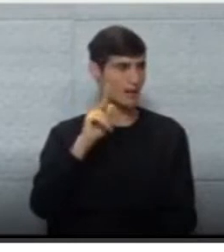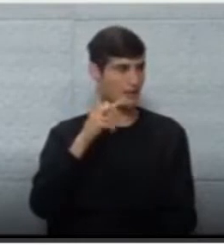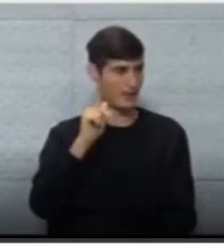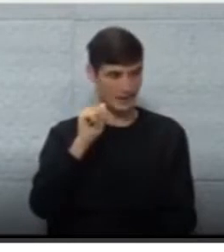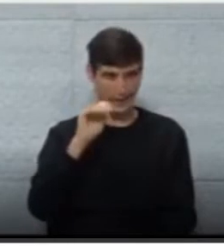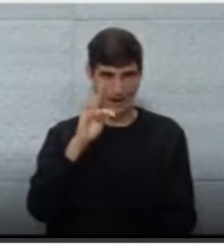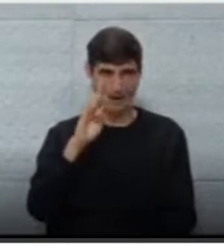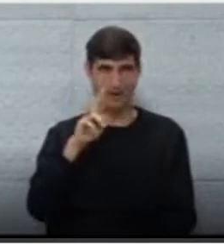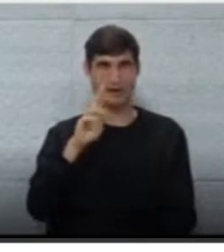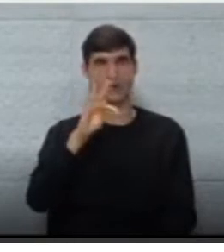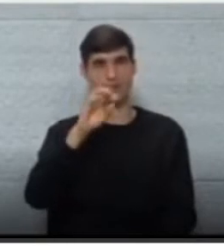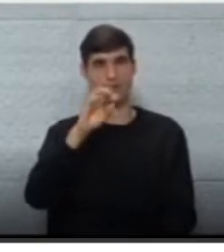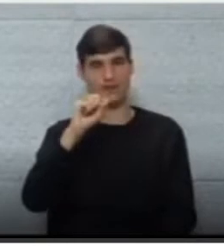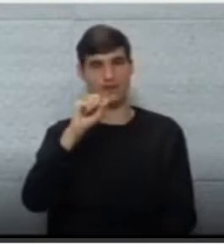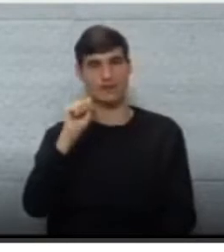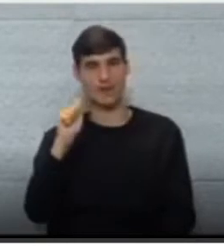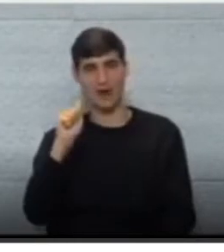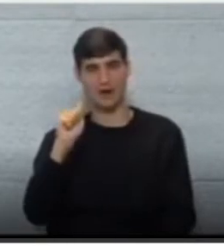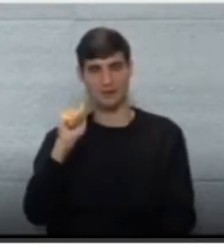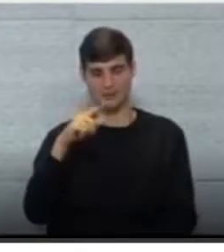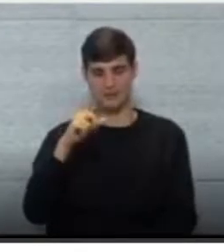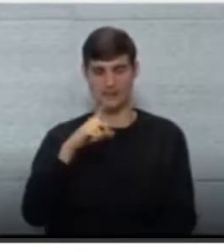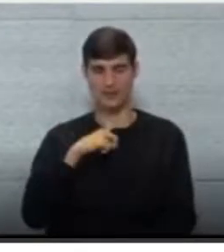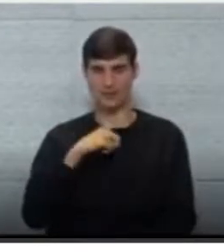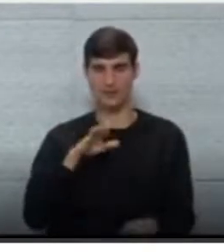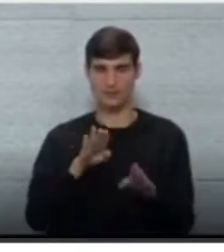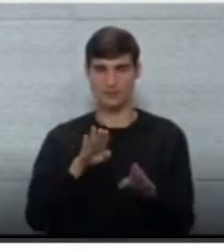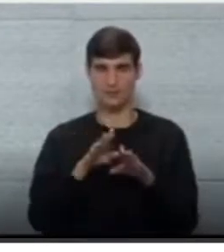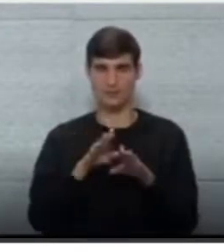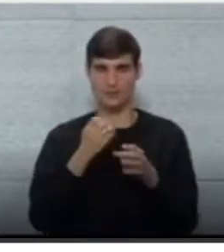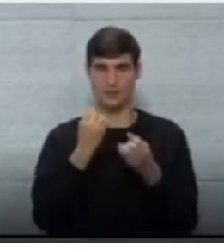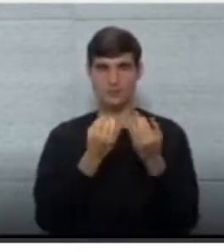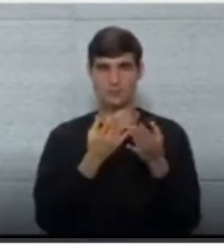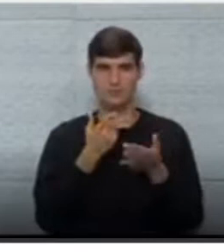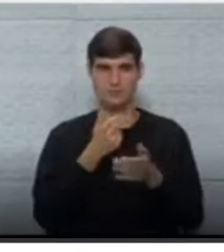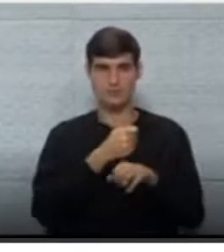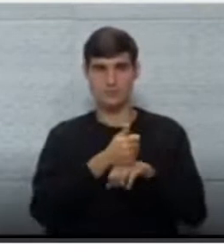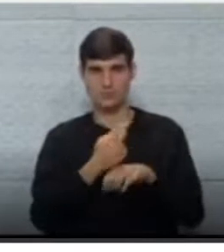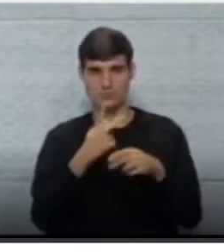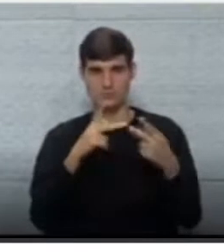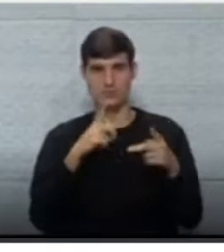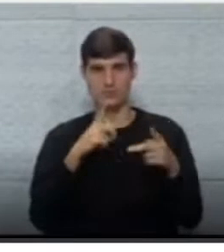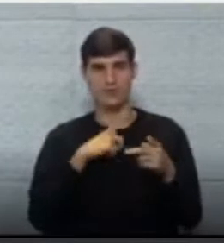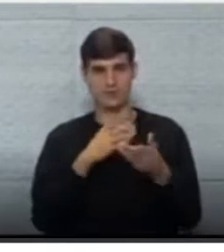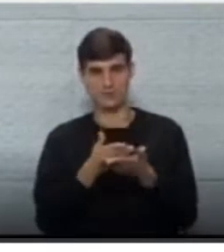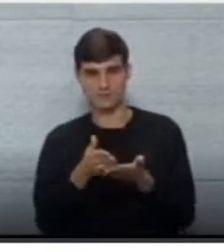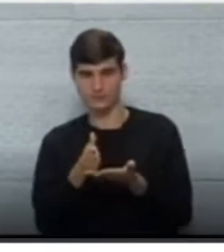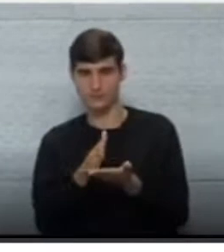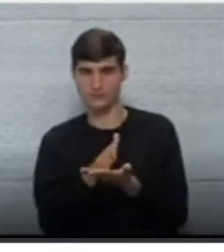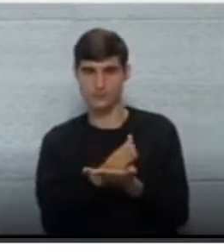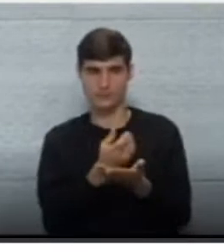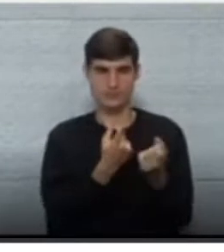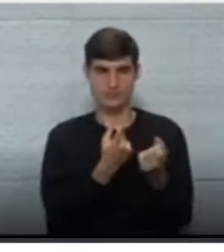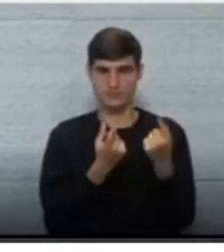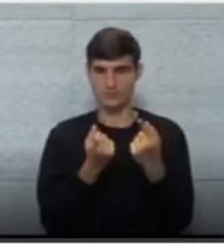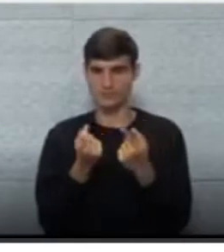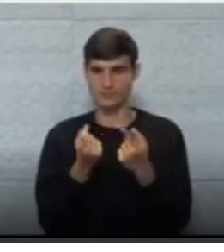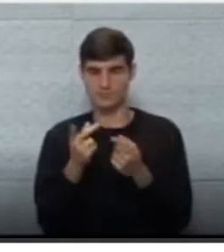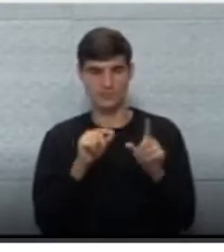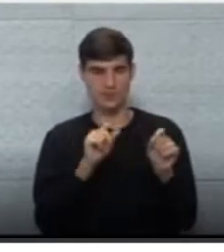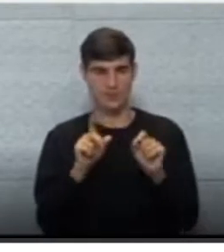TSA. Então, esse TSA também é muito rico em nutrientes e ele vai permitir também a separação ou identificação bem